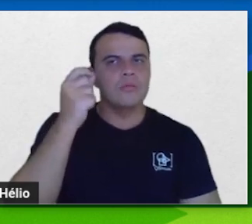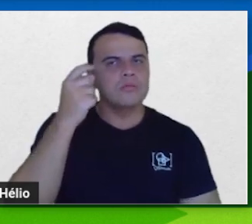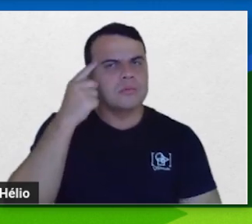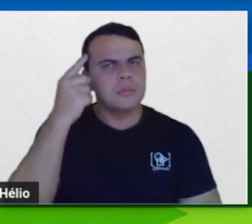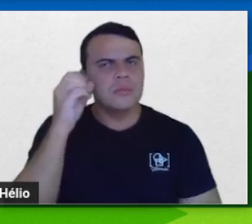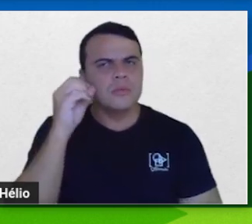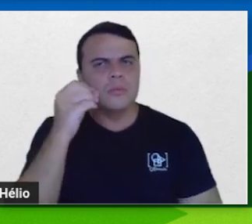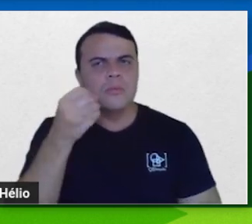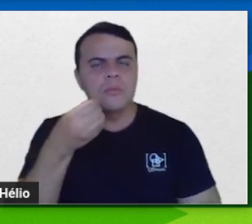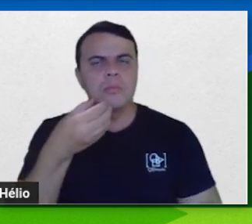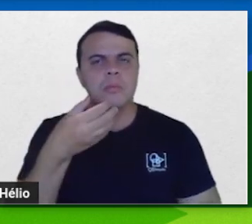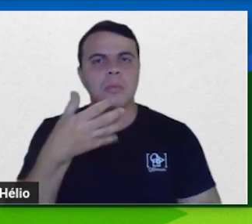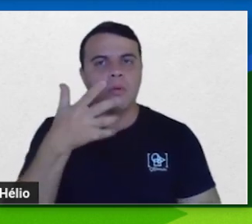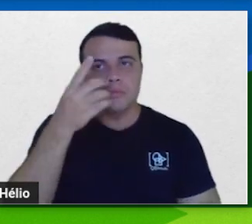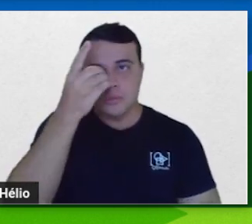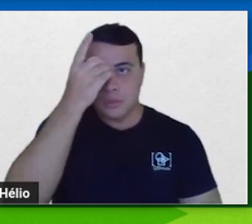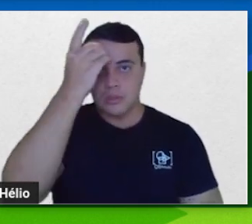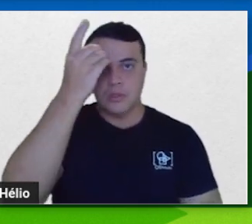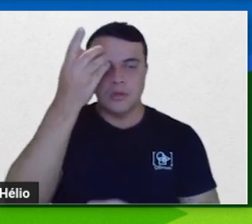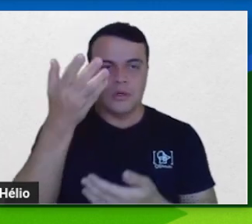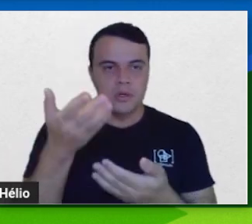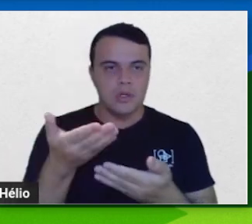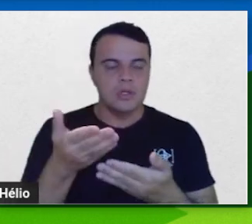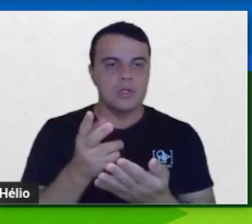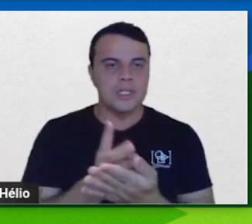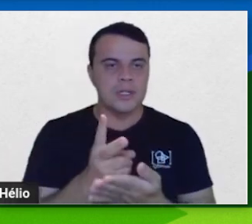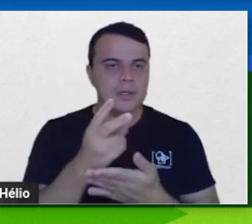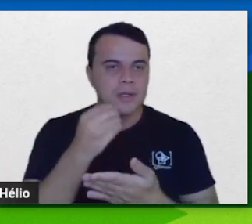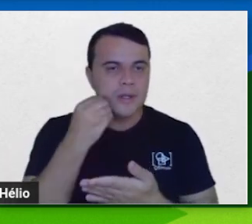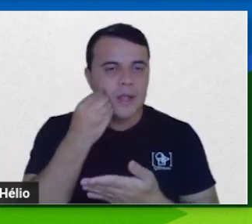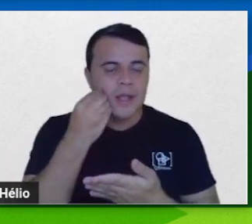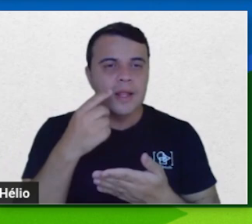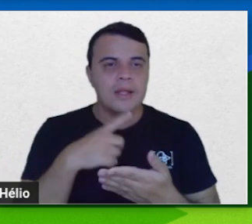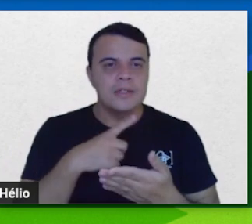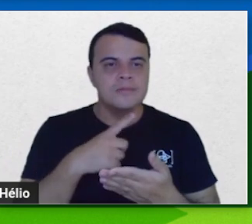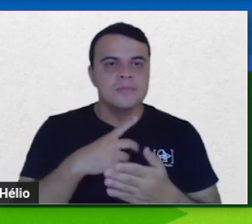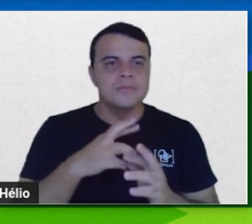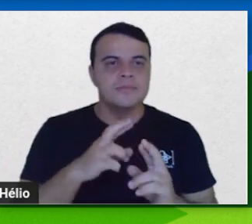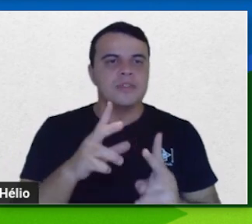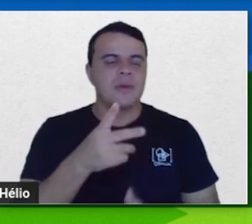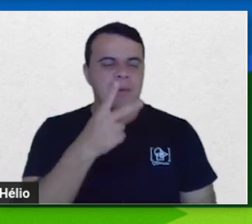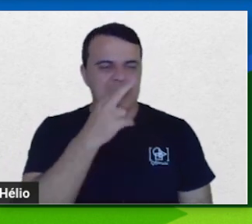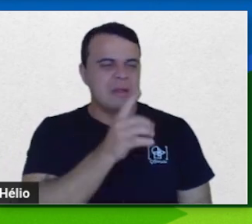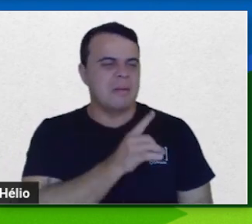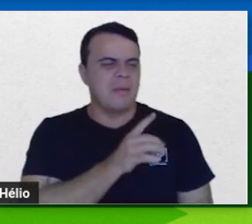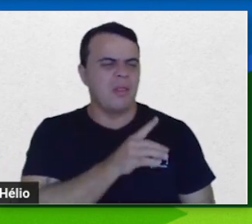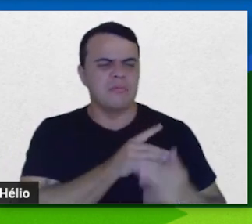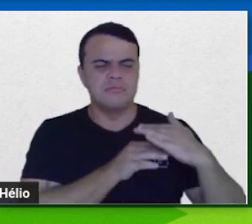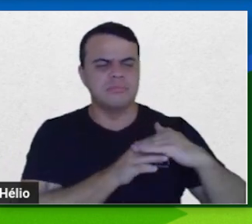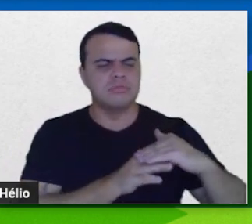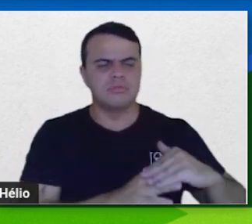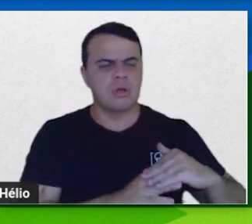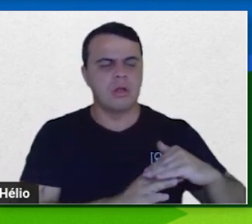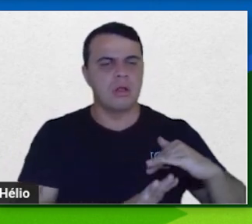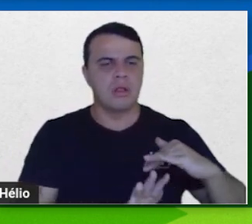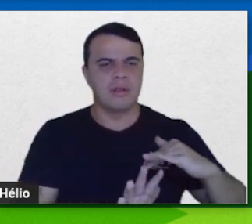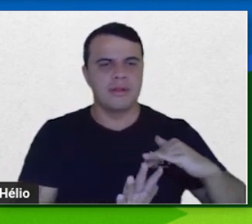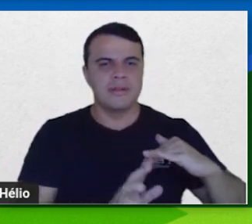criativos e tentar tirar um pouquinho desse medo de